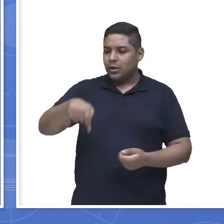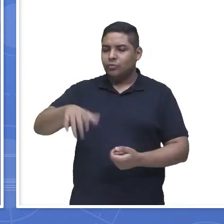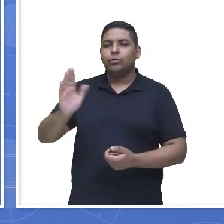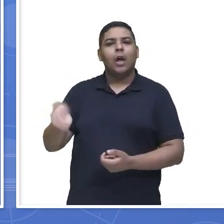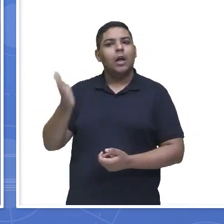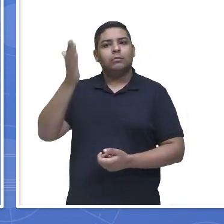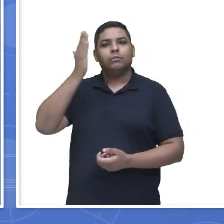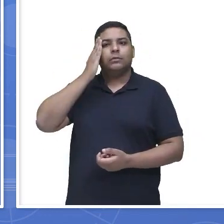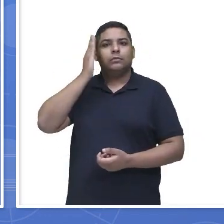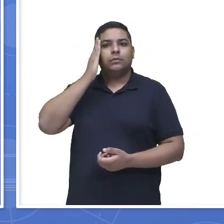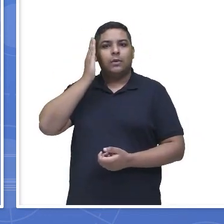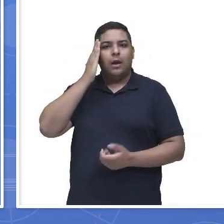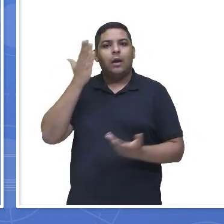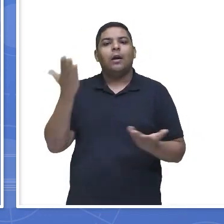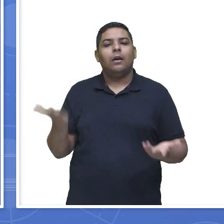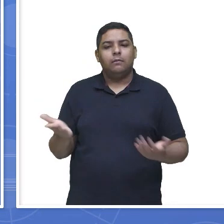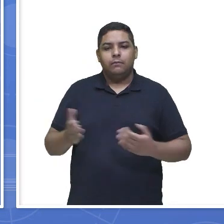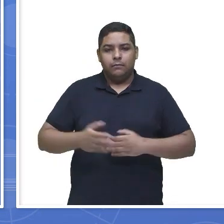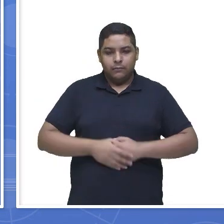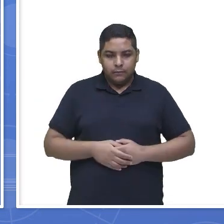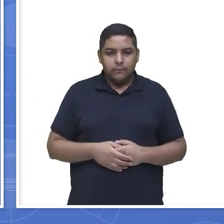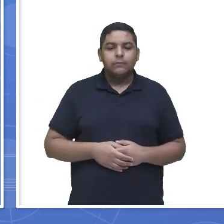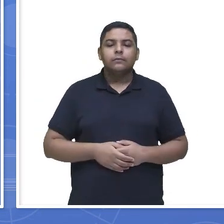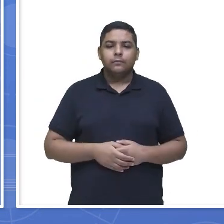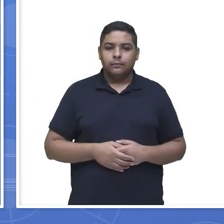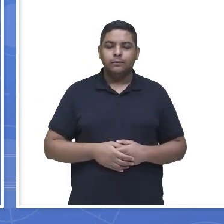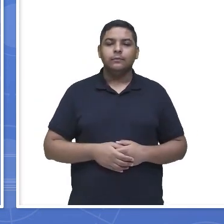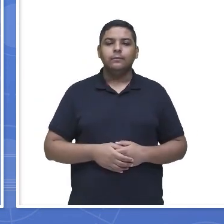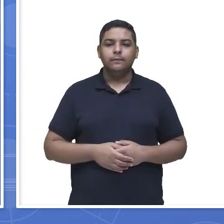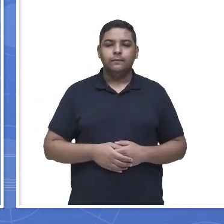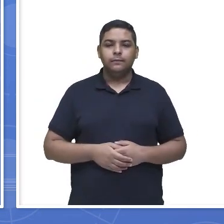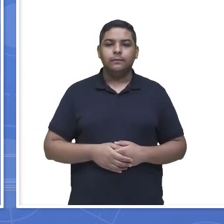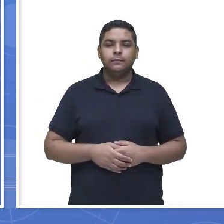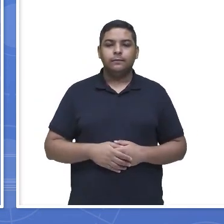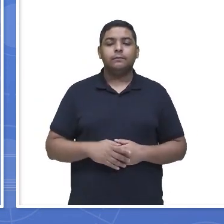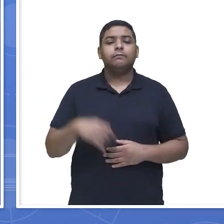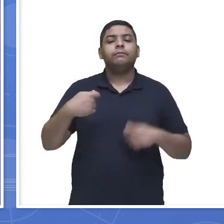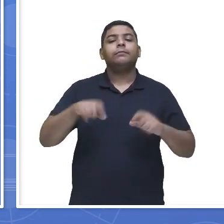Então a gente precisa realmente ter cuidado, a gente precisa realmente